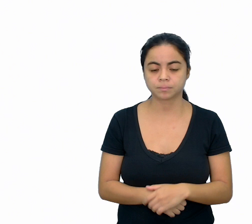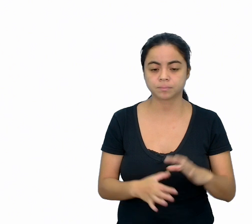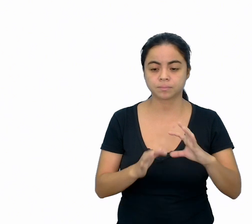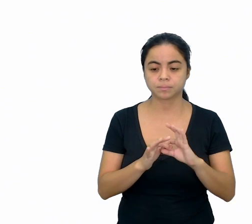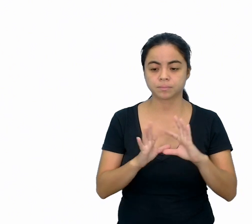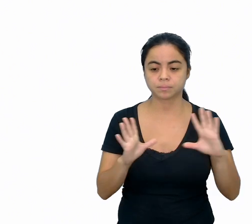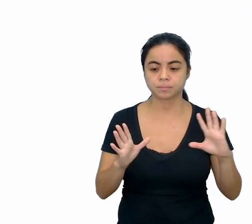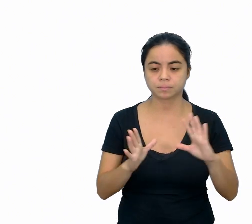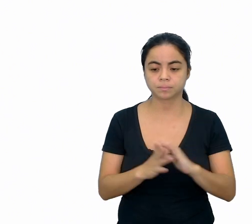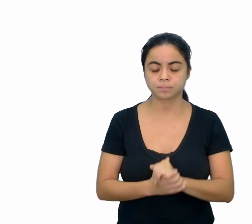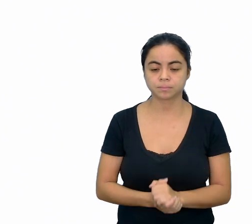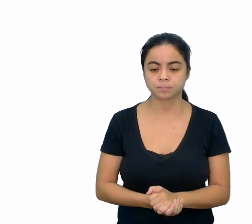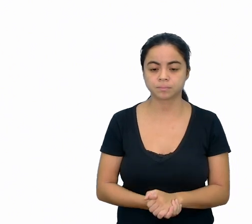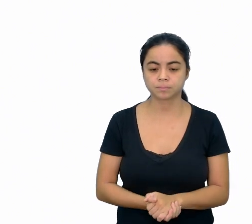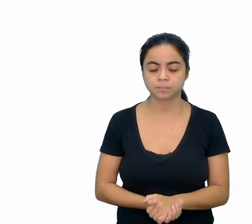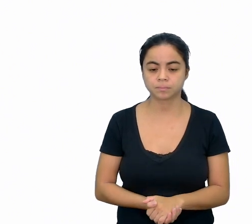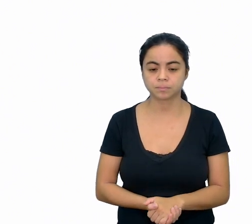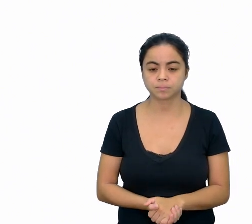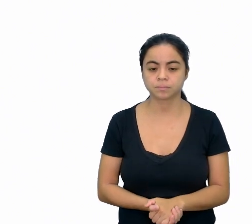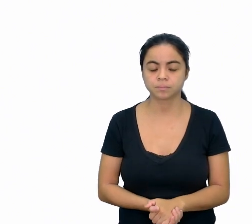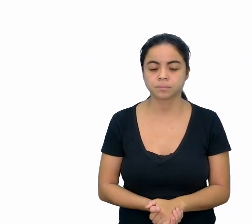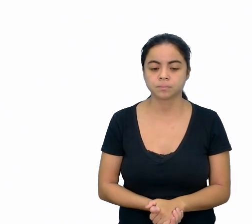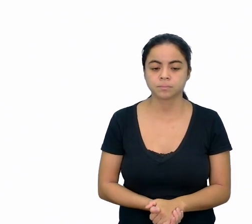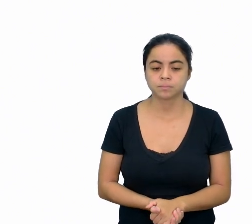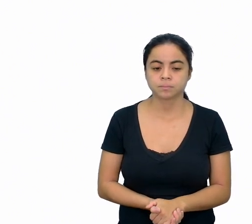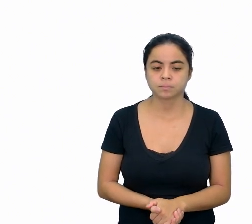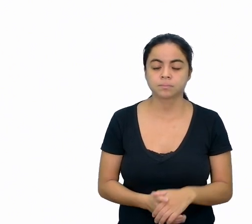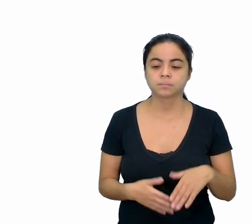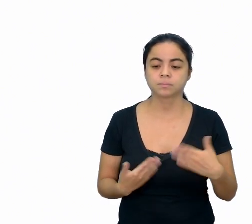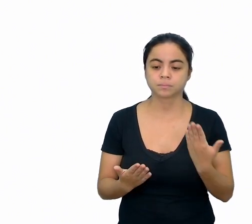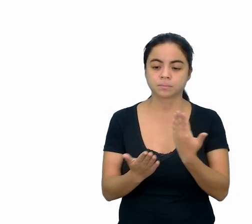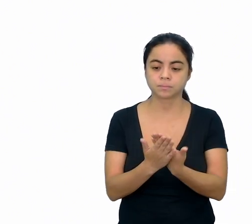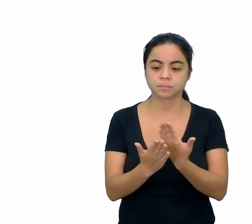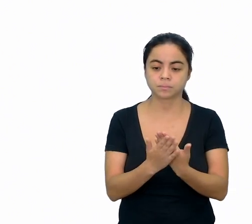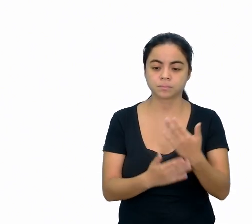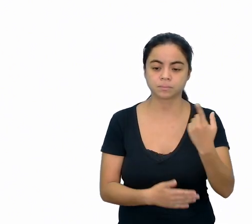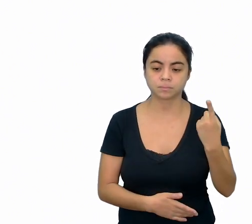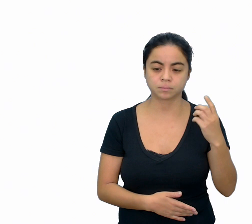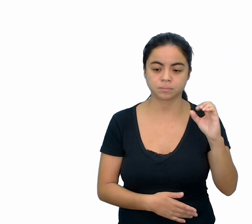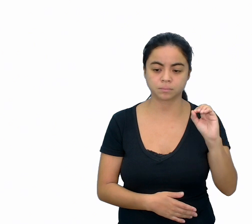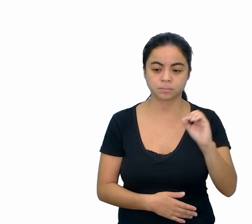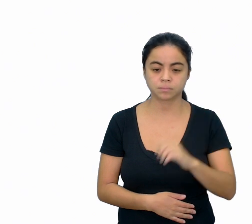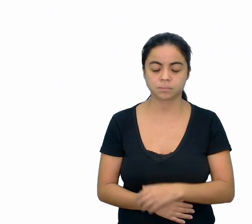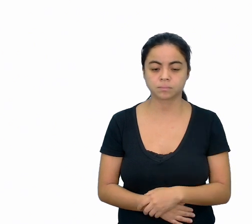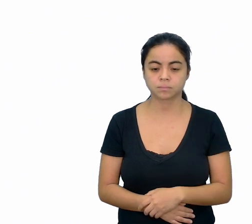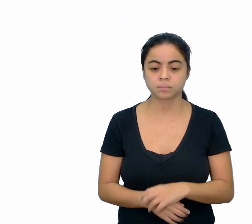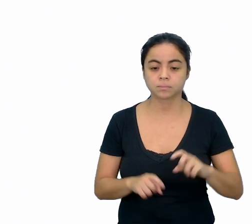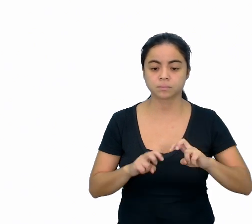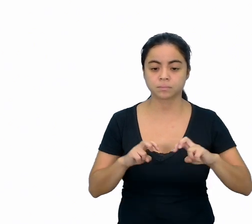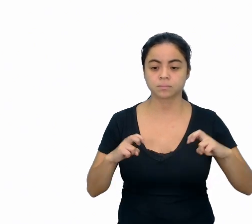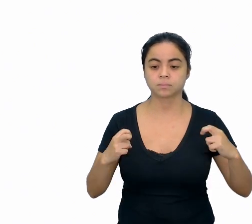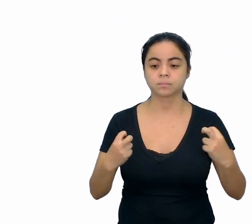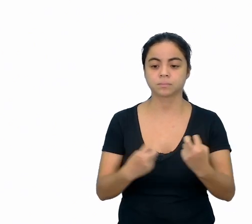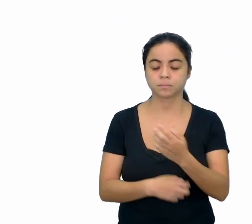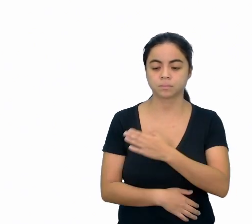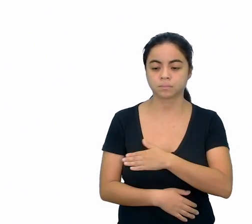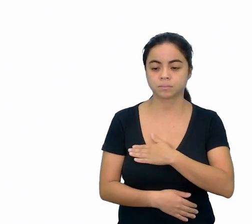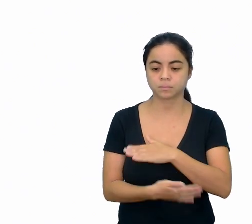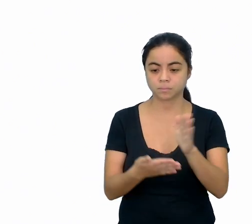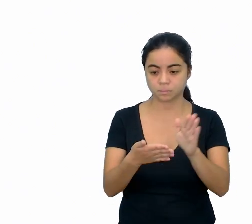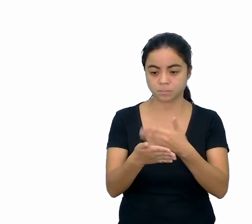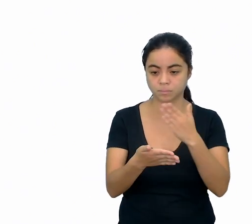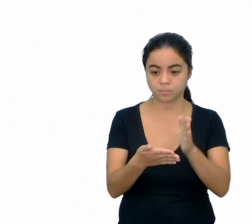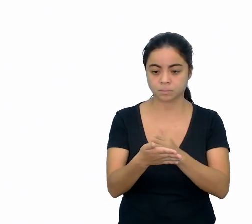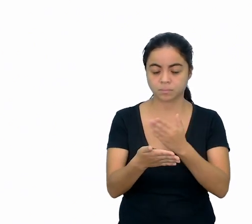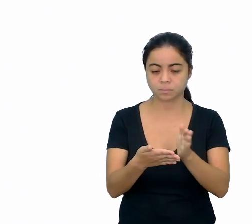de uma leitura, escolha livre de uma leitura. E, finalmente, nós temos a aula 10, que é a roda de apreciação e